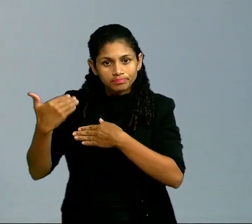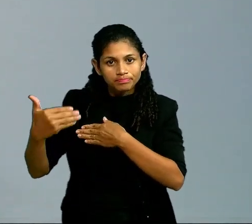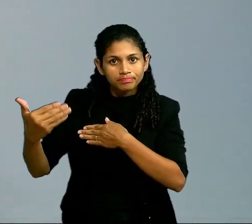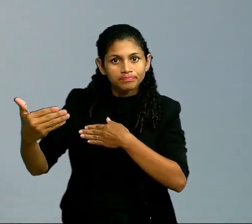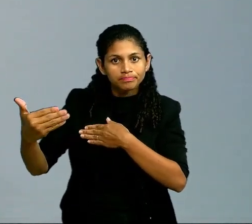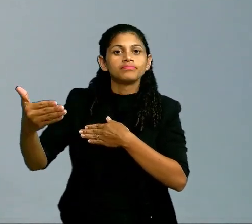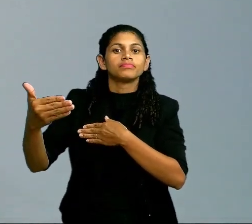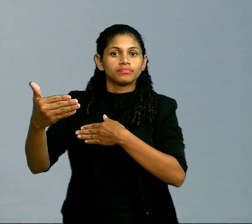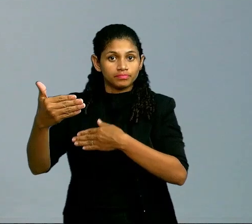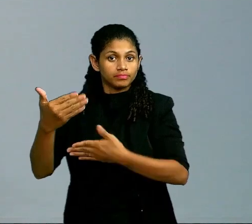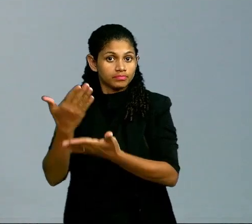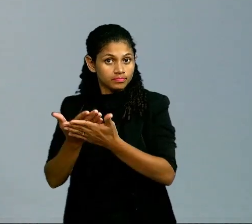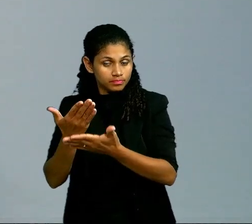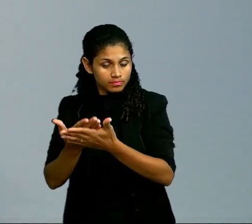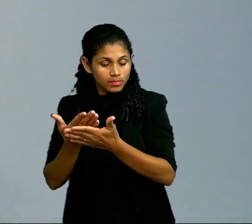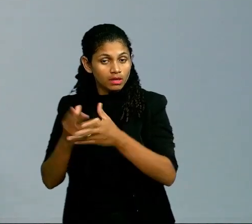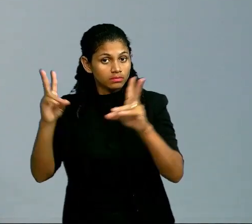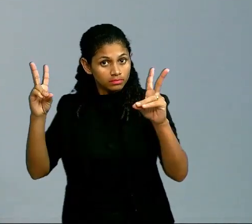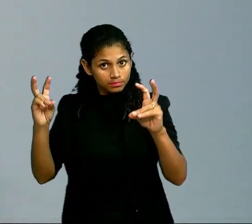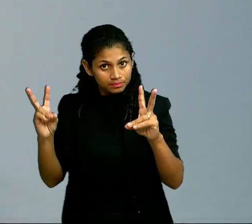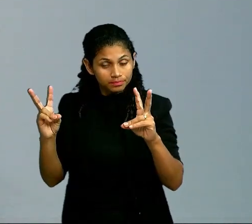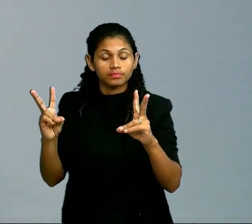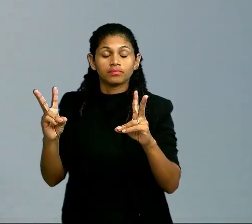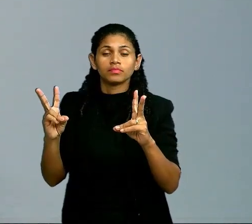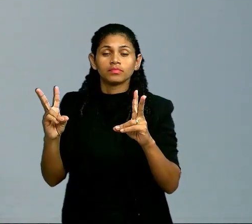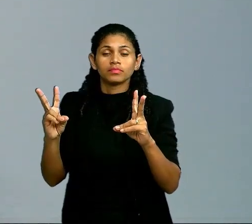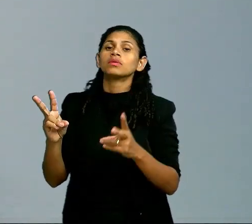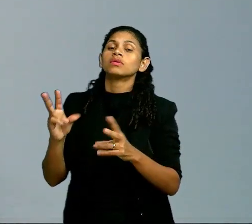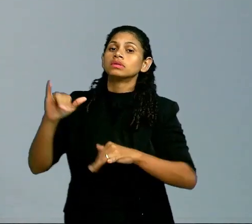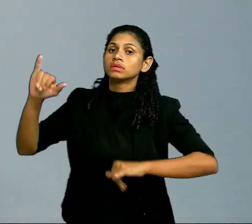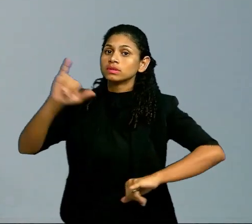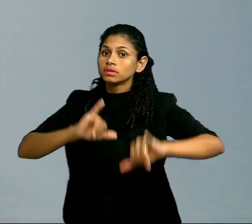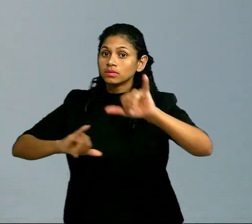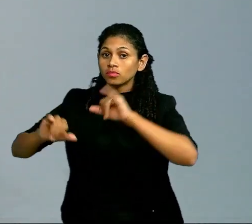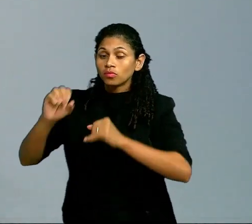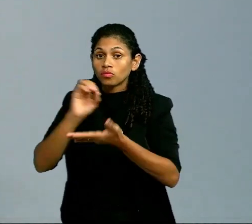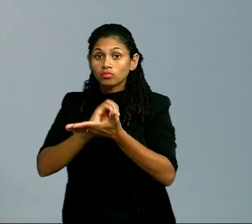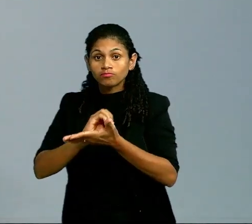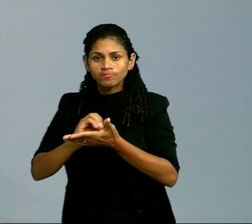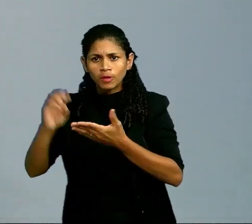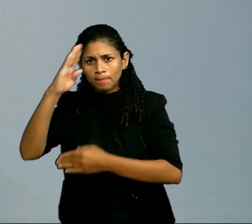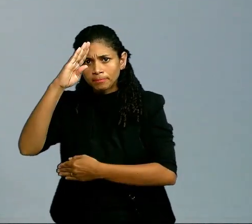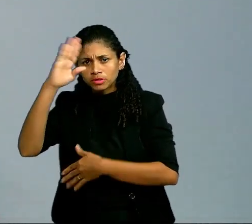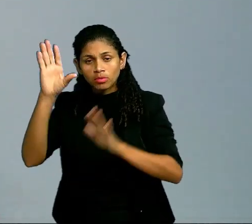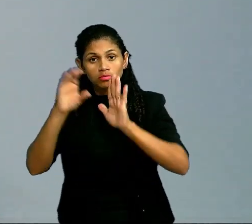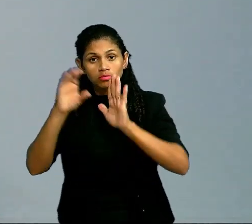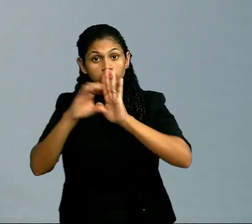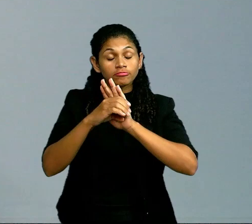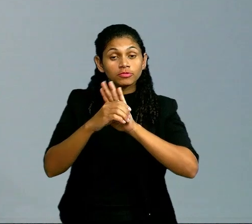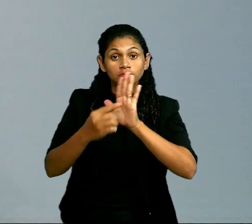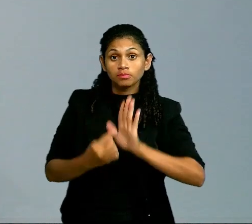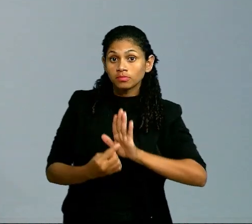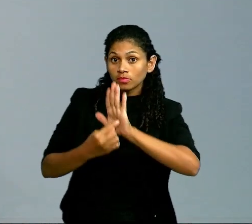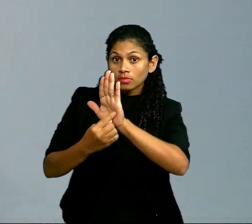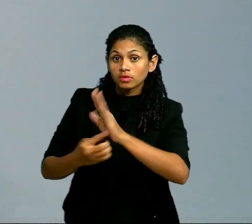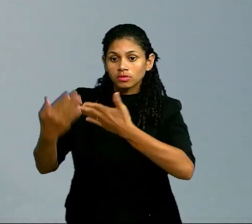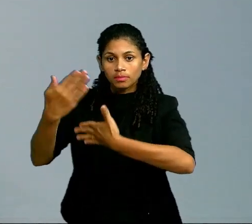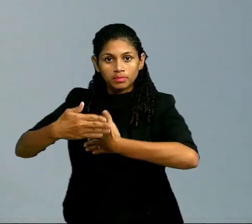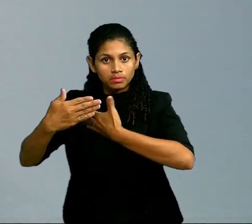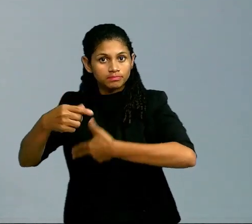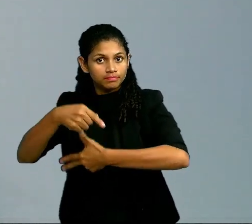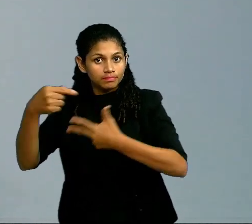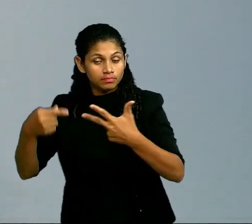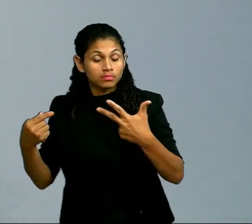temática. Como a Química Orgânica é o principal conteúdo de Química que vem aparecendo nas provas do Enem nos últimos anos, nós vamos fazer